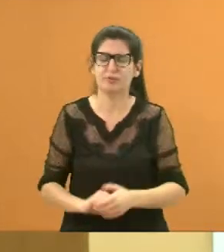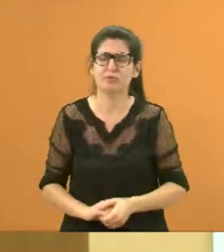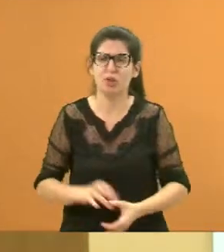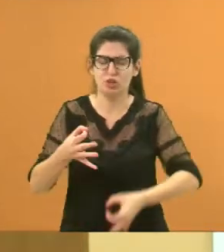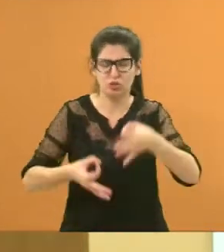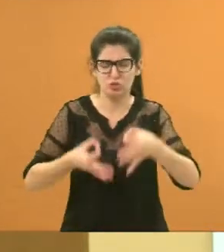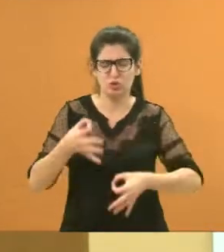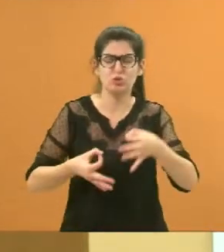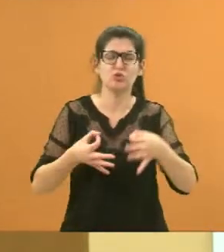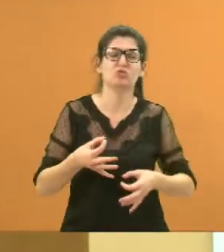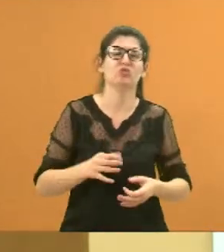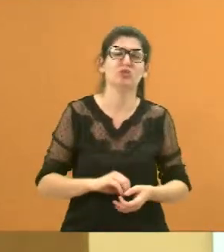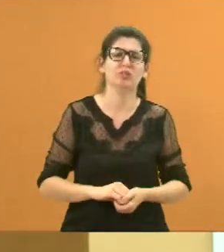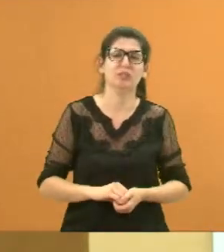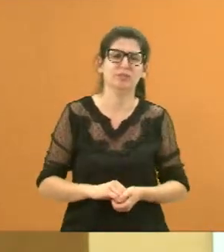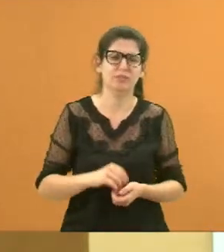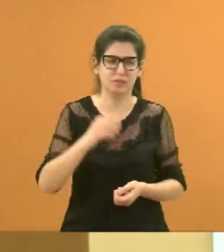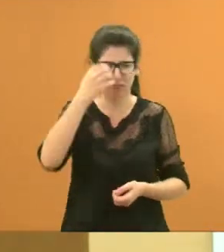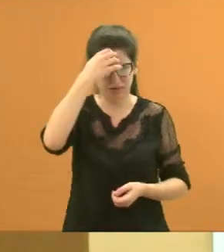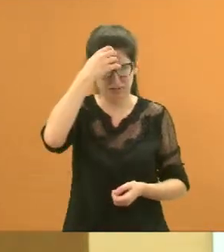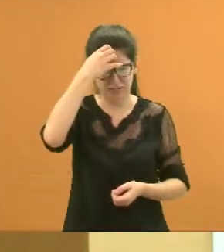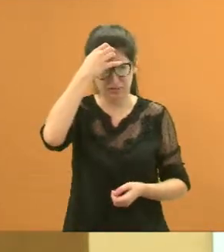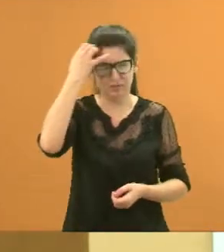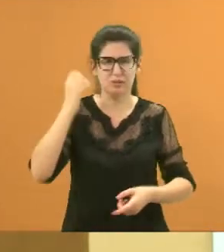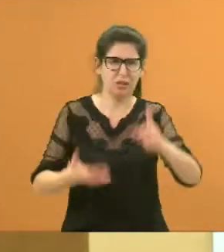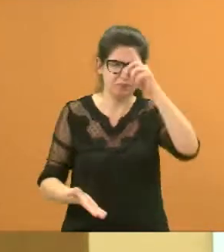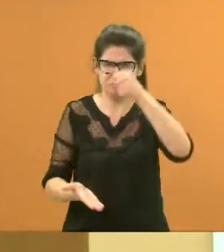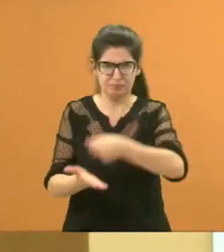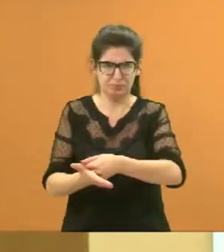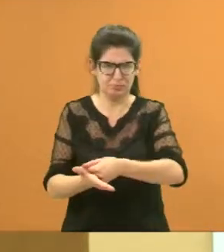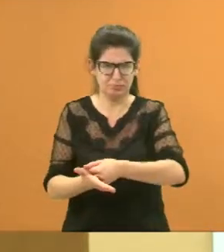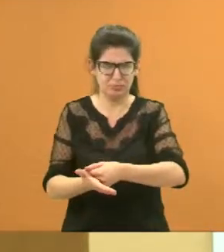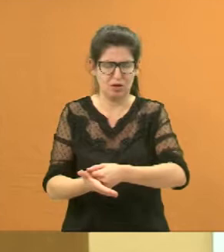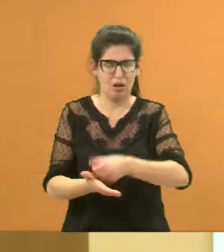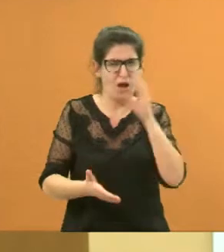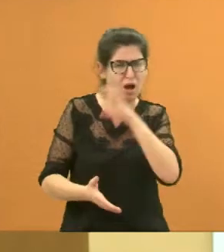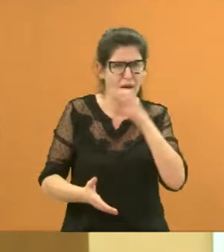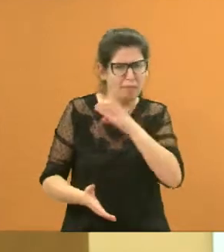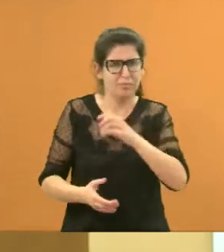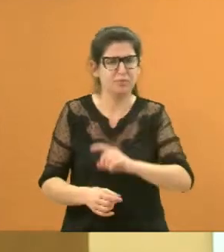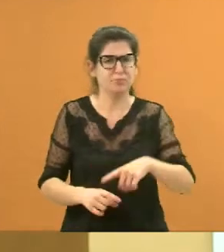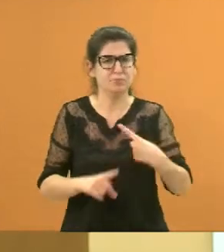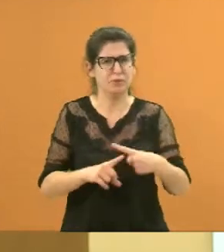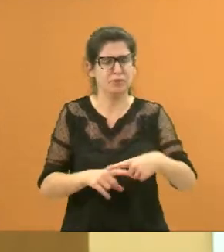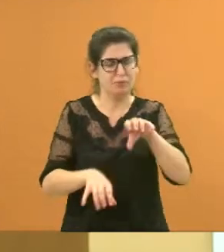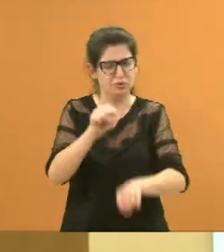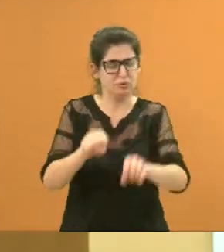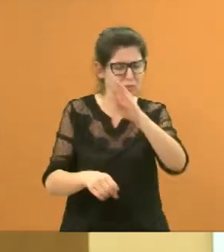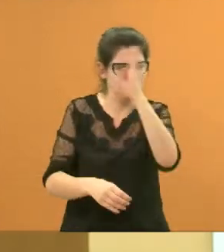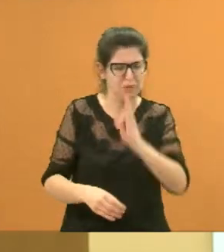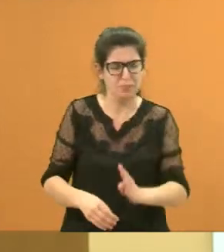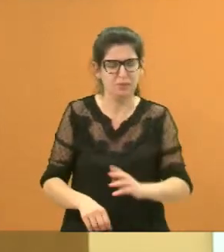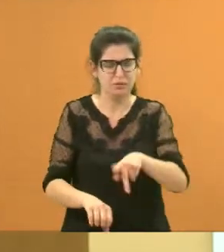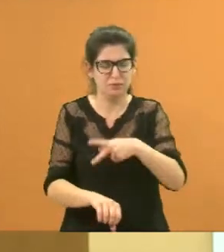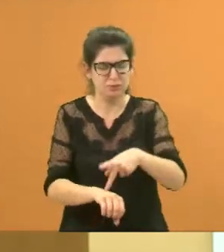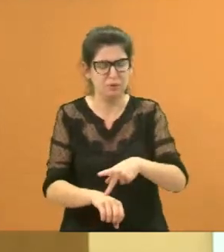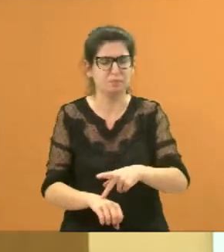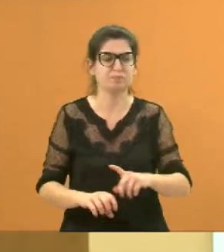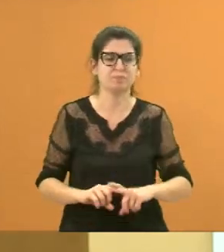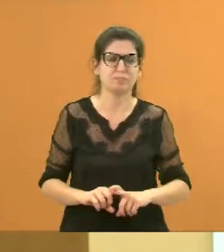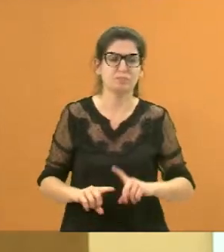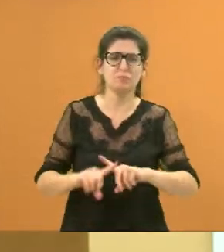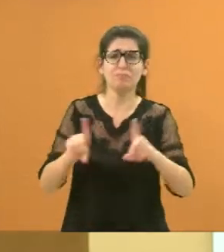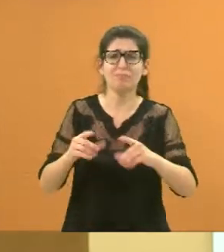um prejuízo para o município, para o Brasil, mas, como se diz, nós não temos controle sobre isso.